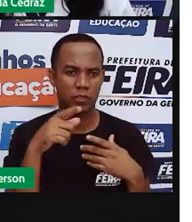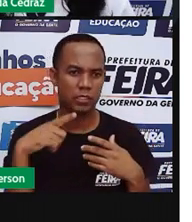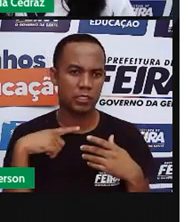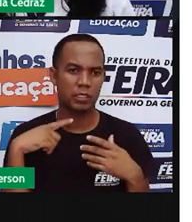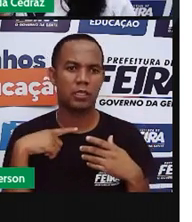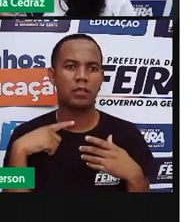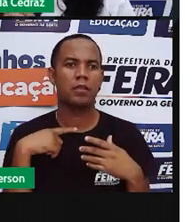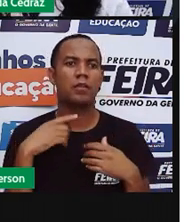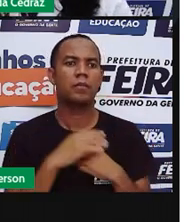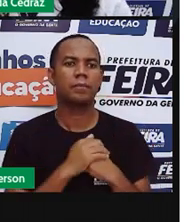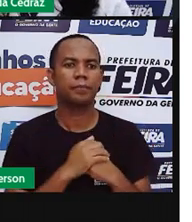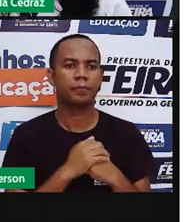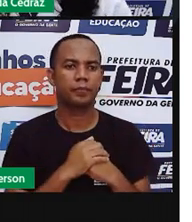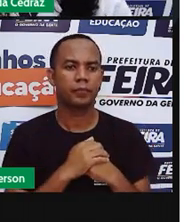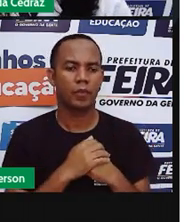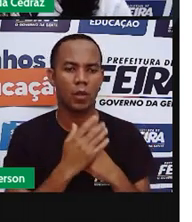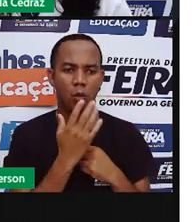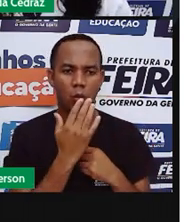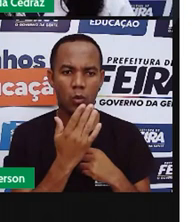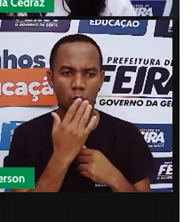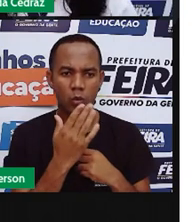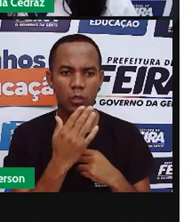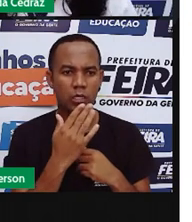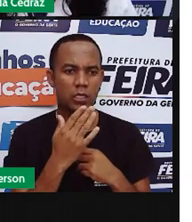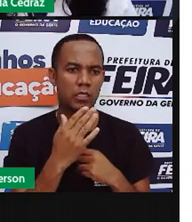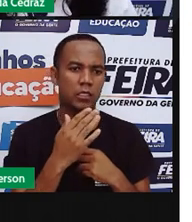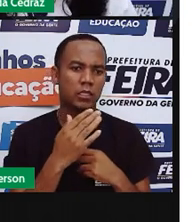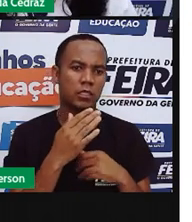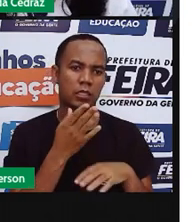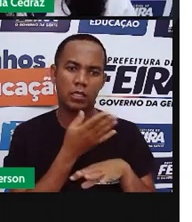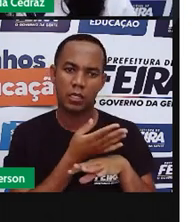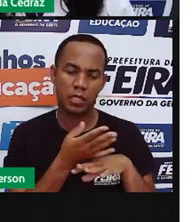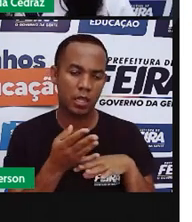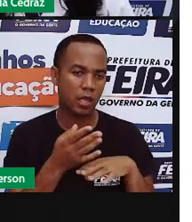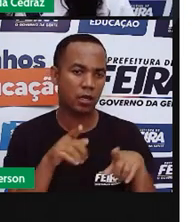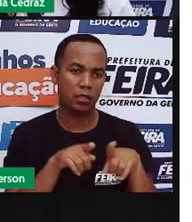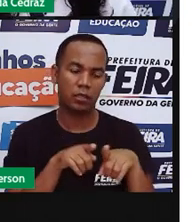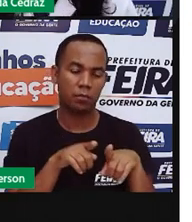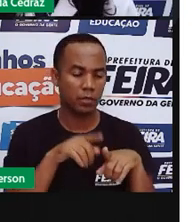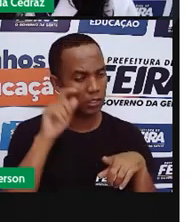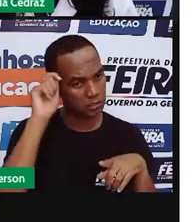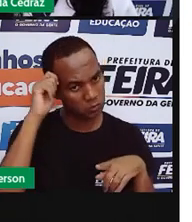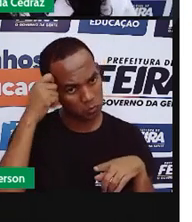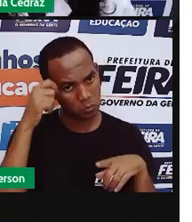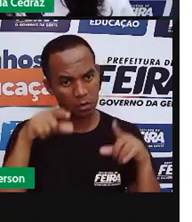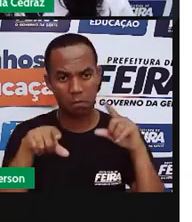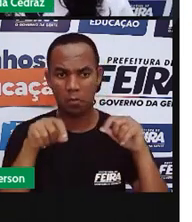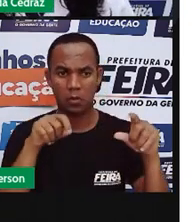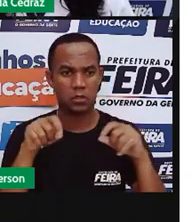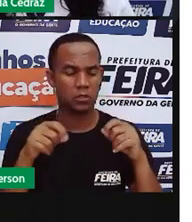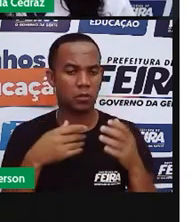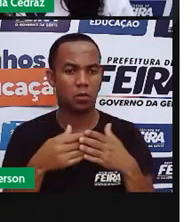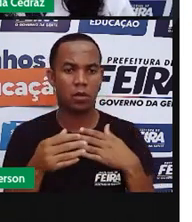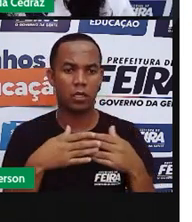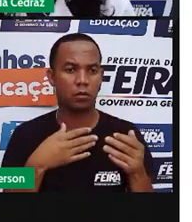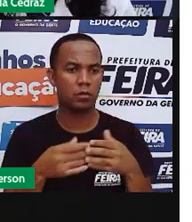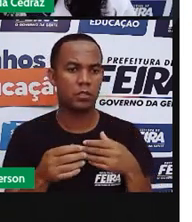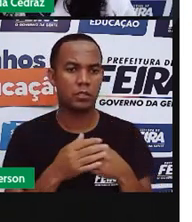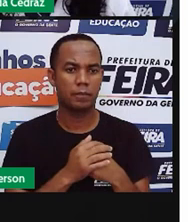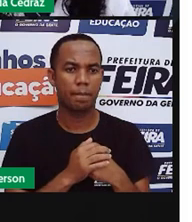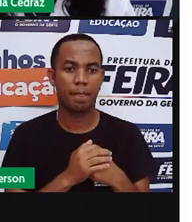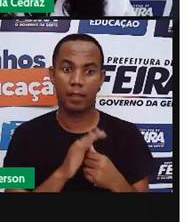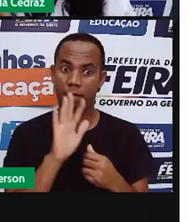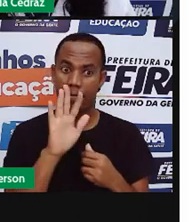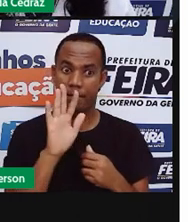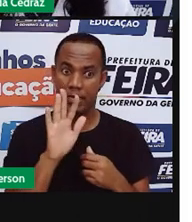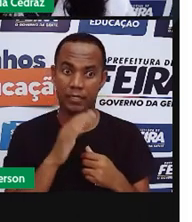disposição, de cores claras e escuras. Podem ser os objetos ou peça de roupa. Agora tem